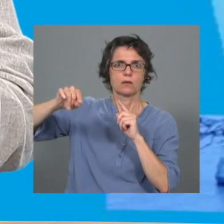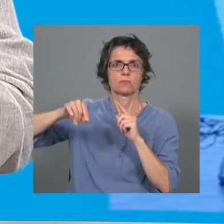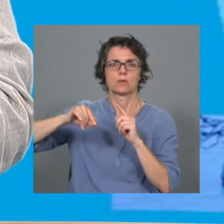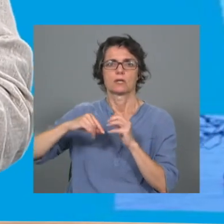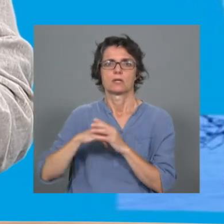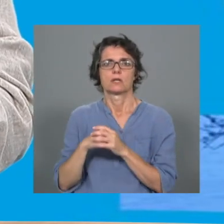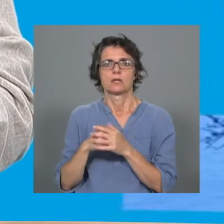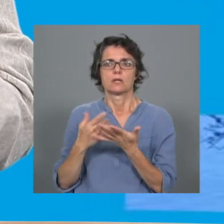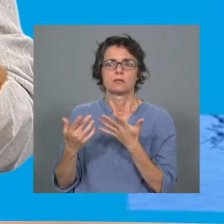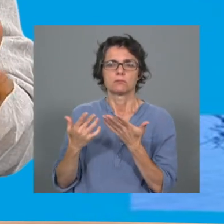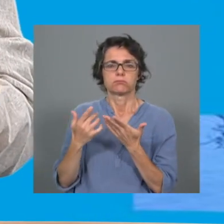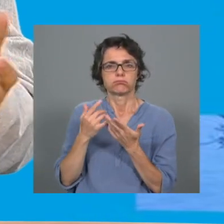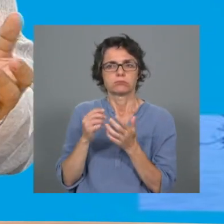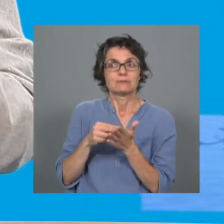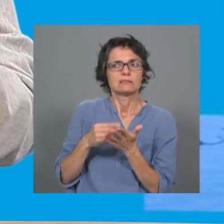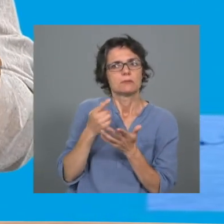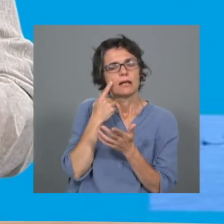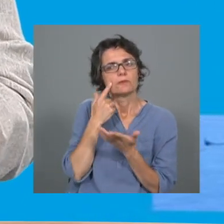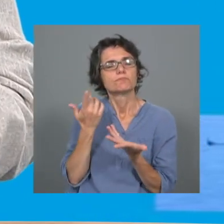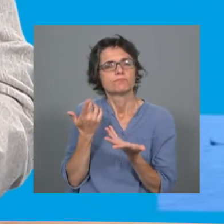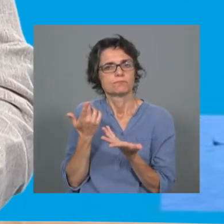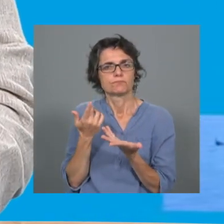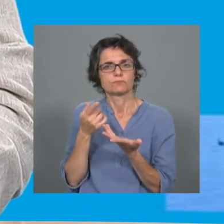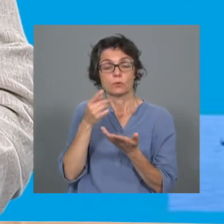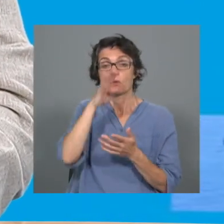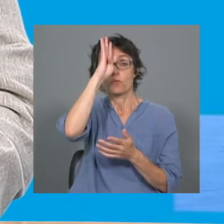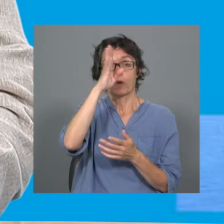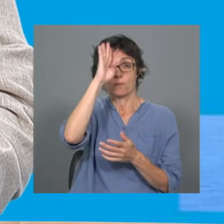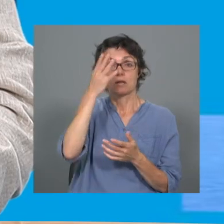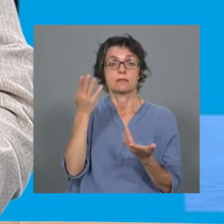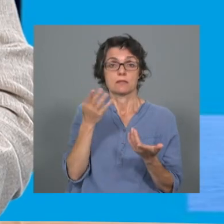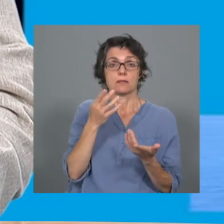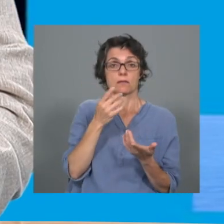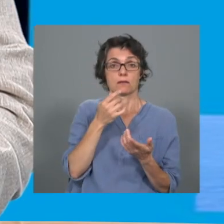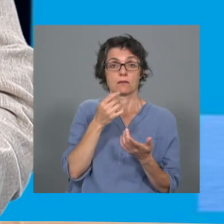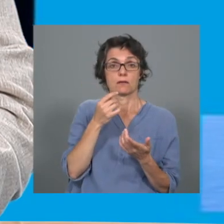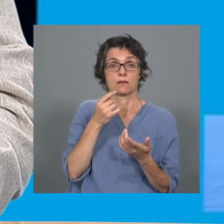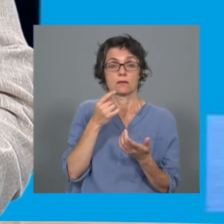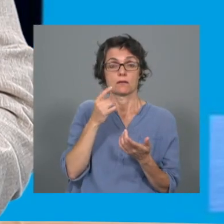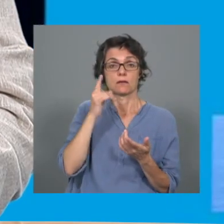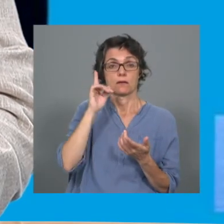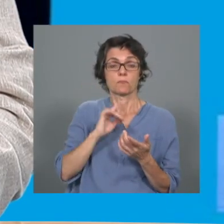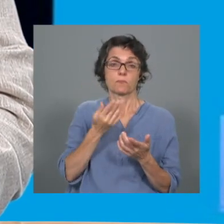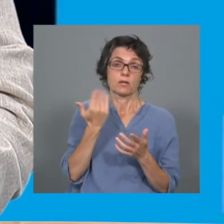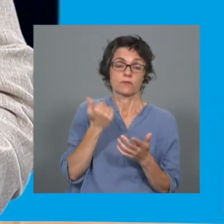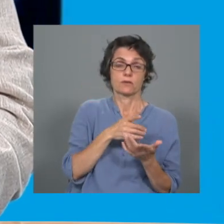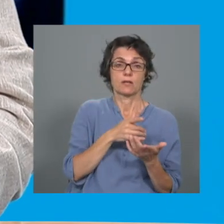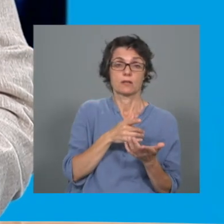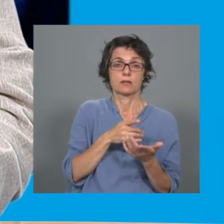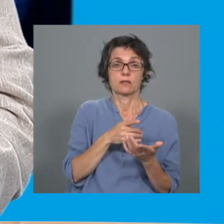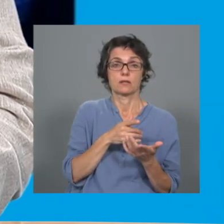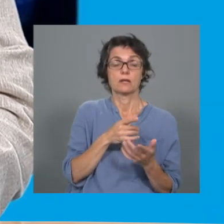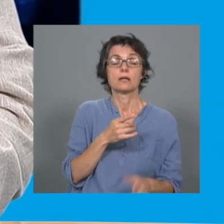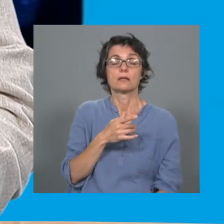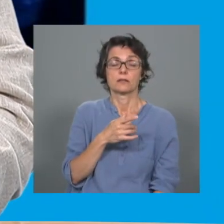descansado no domingo, ou seja, o Papa sabia que ia ser operado, mas nesse mesmo domingo, nesse dia 4 de julho, quis anunciar que ia em setembro à Eslováquia e